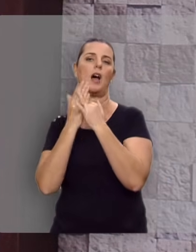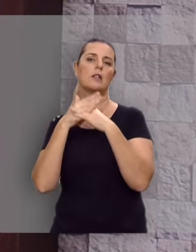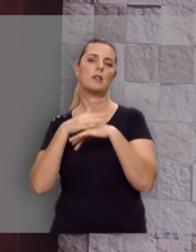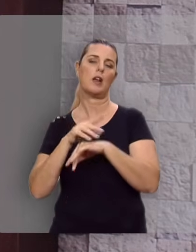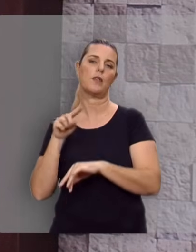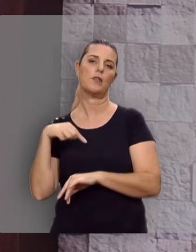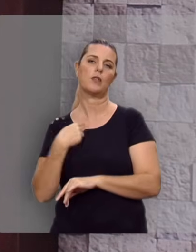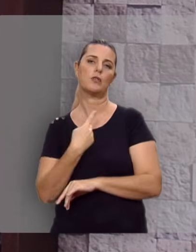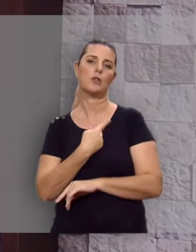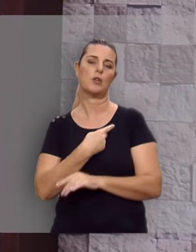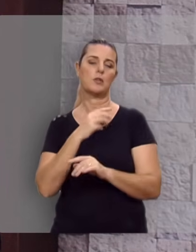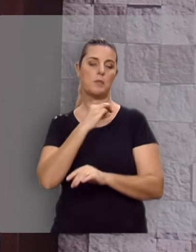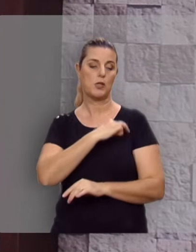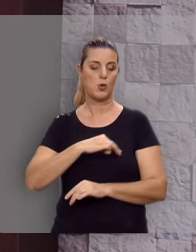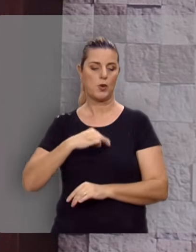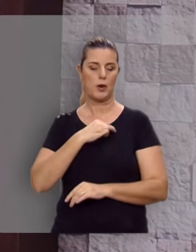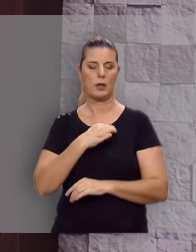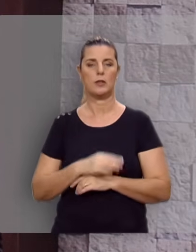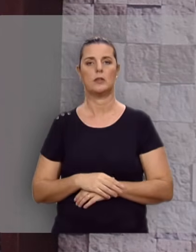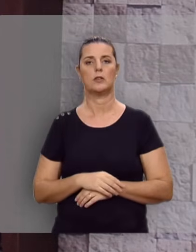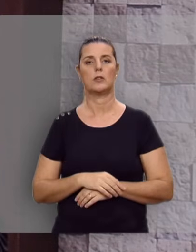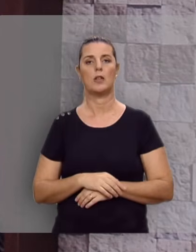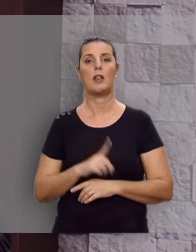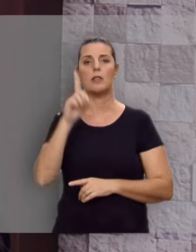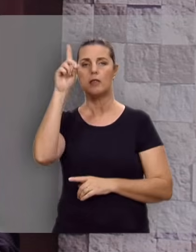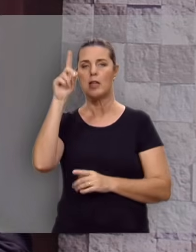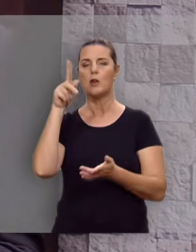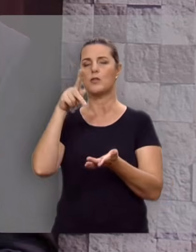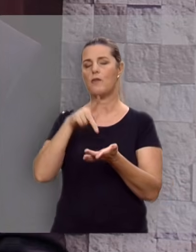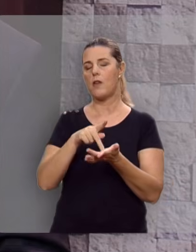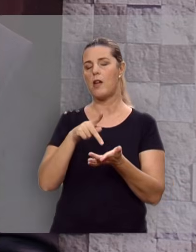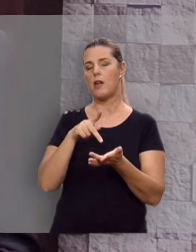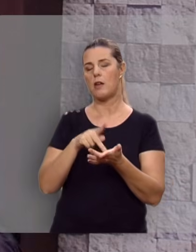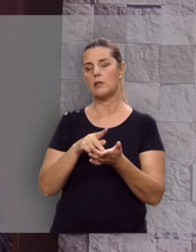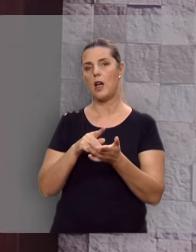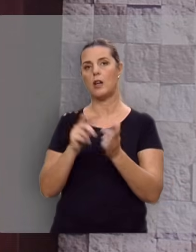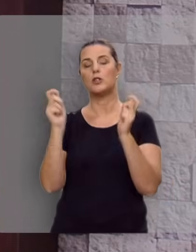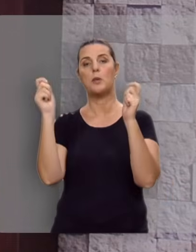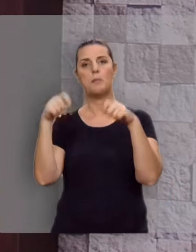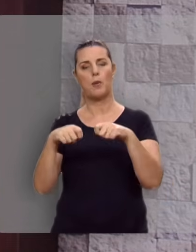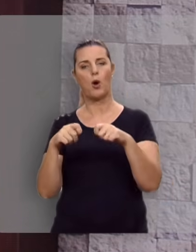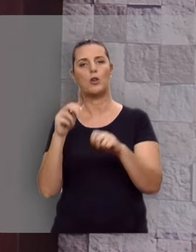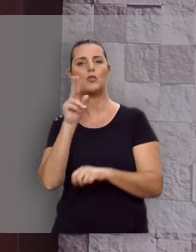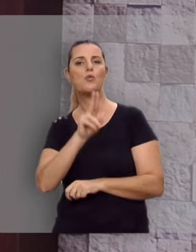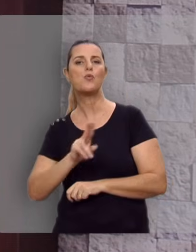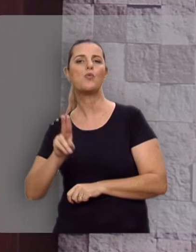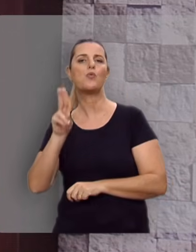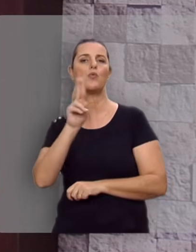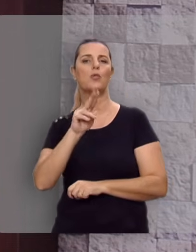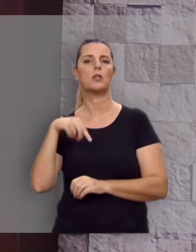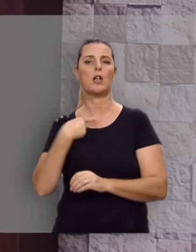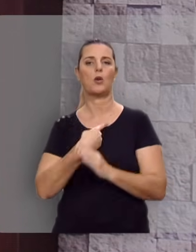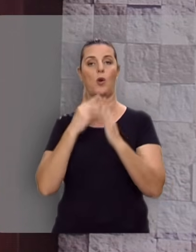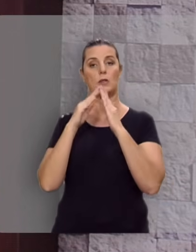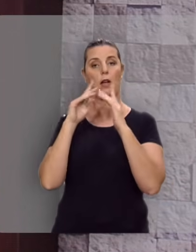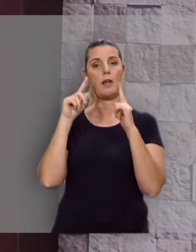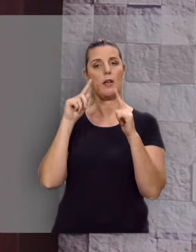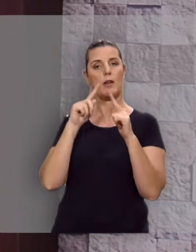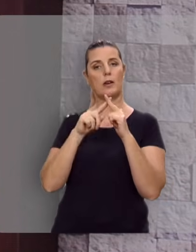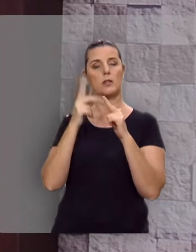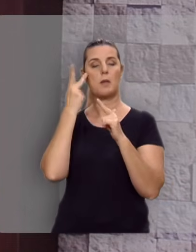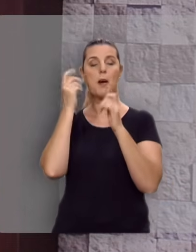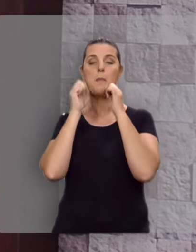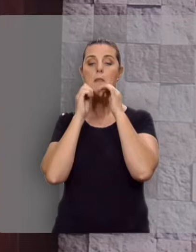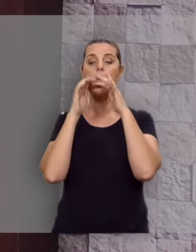meio dos nossos missionários. Que Deus efetivamente possa usar a nossa